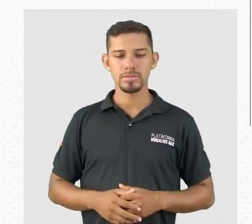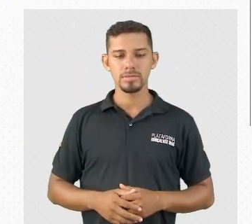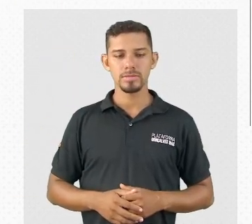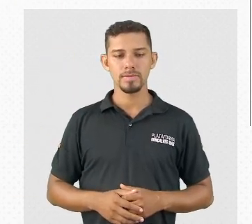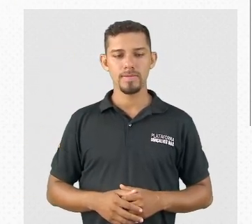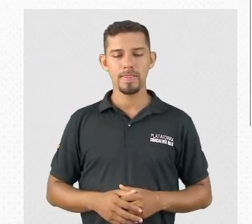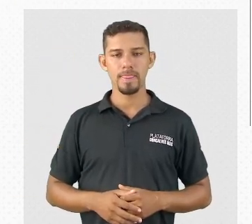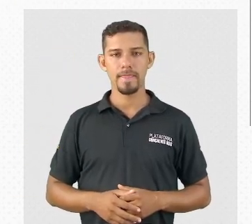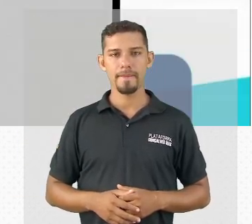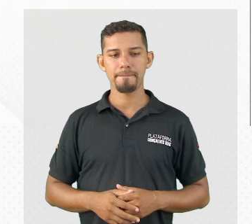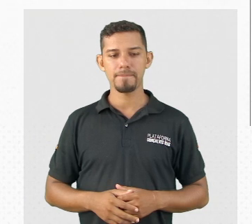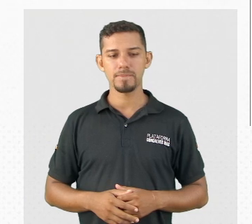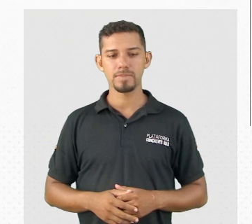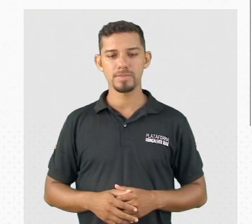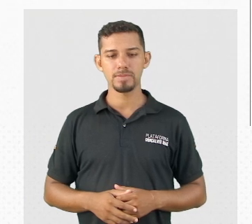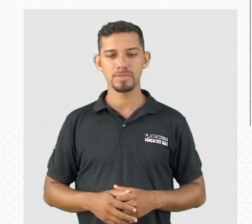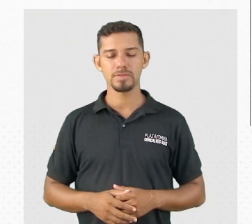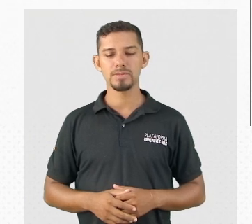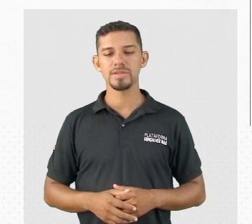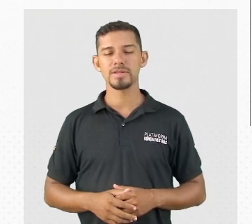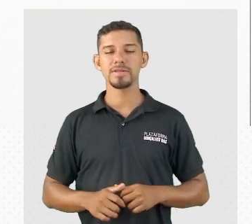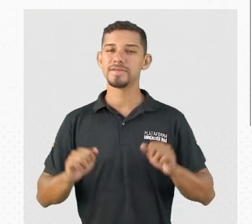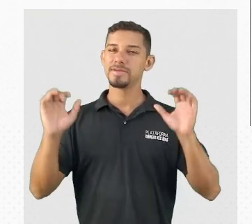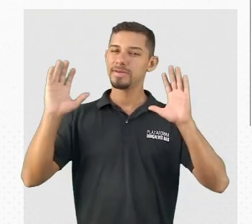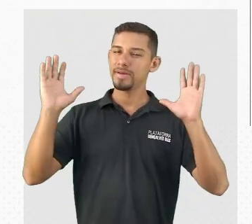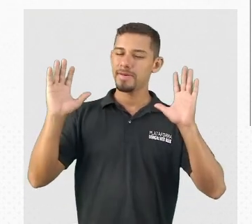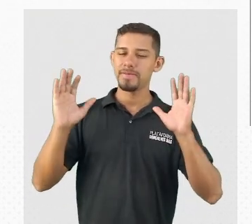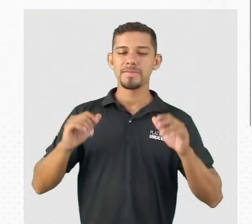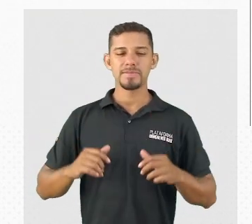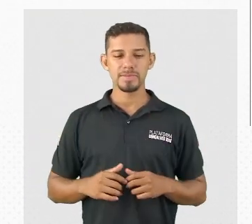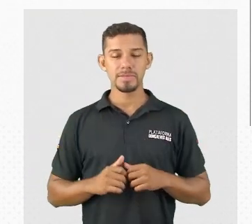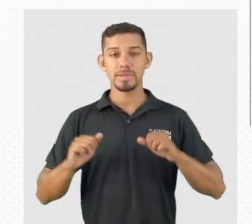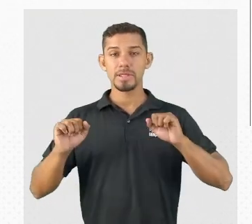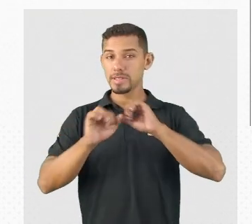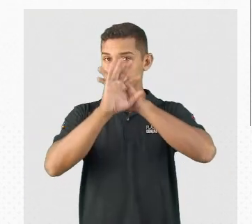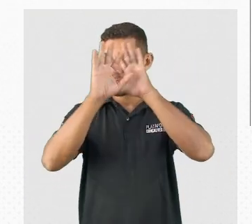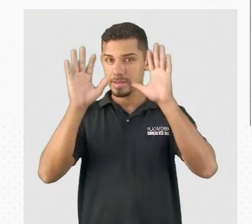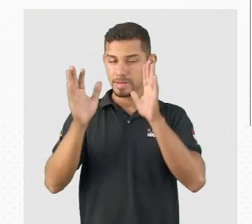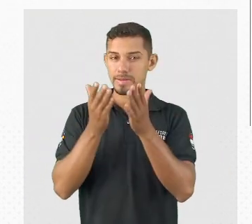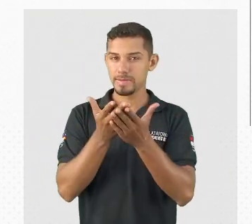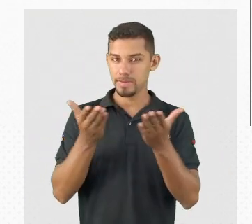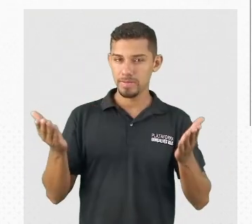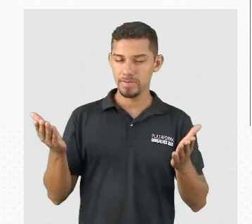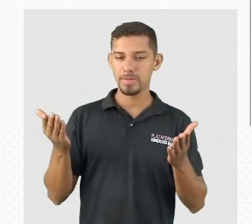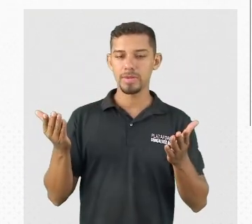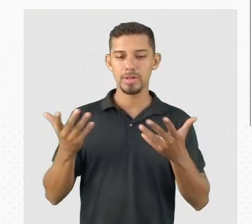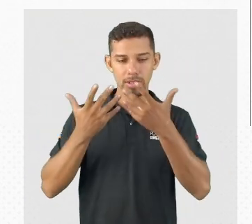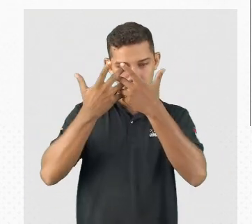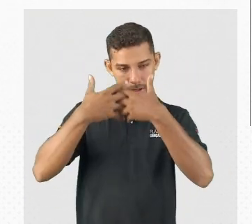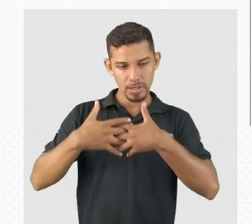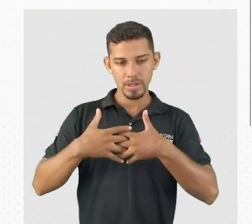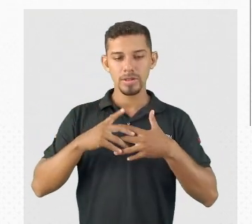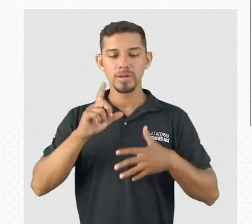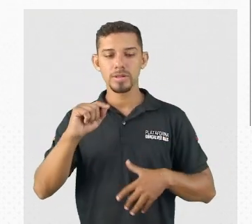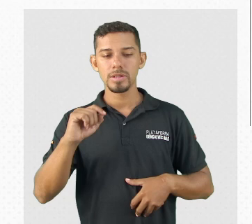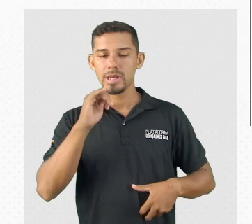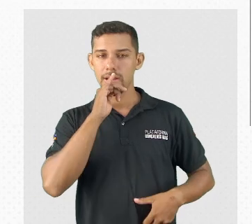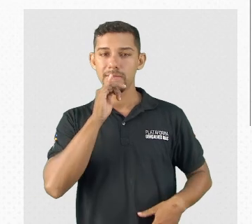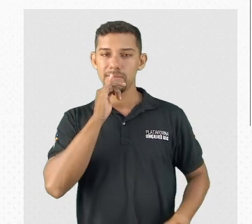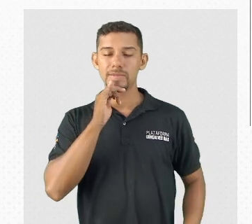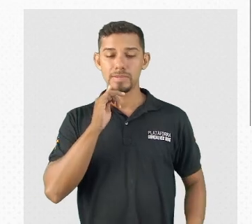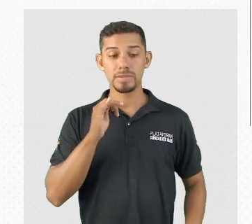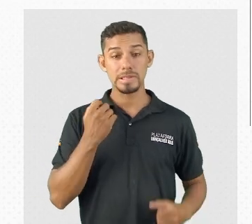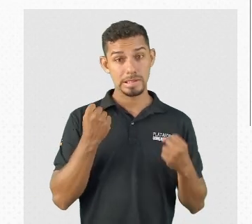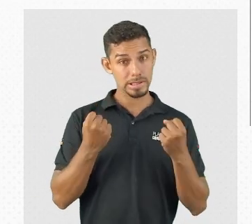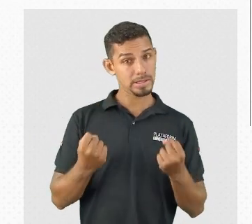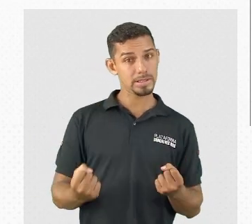funcionamento, tá certo? Então é isso, pessoal, espero que tenha ficado claro para você aí essa compreensão do que é a representatividade e do